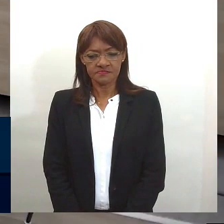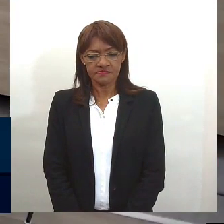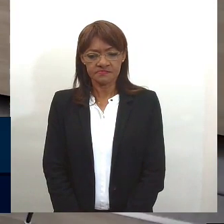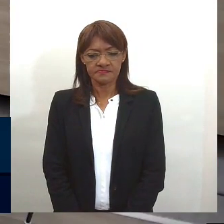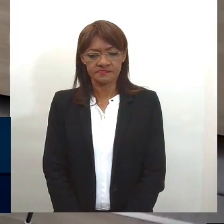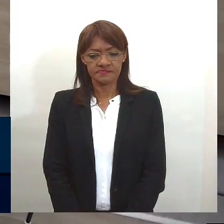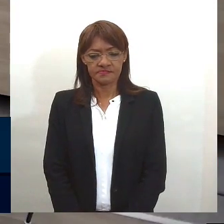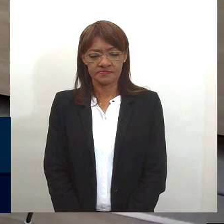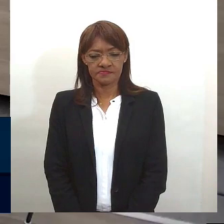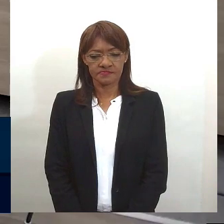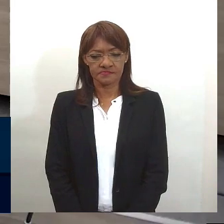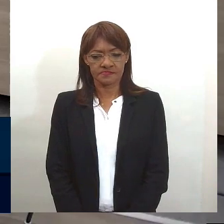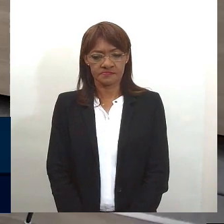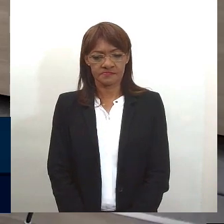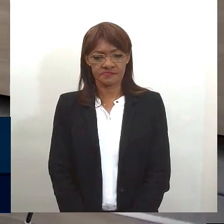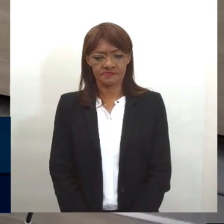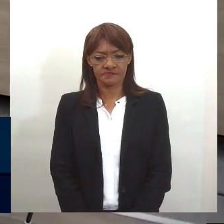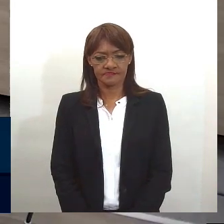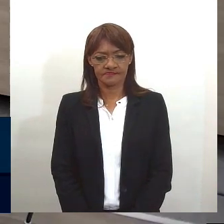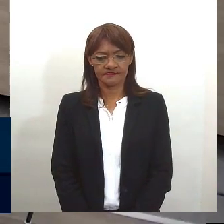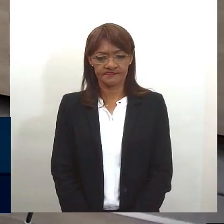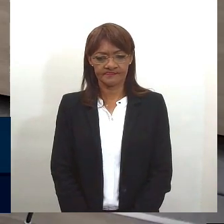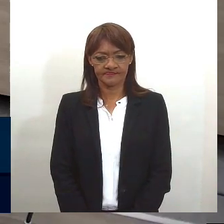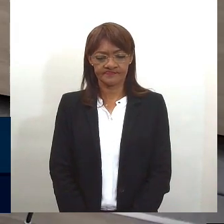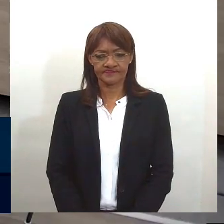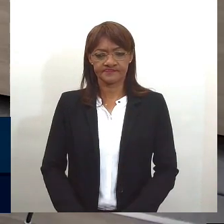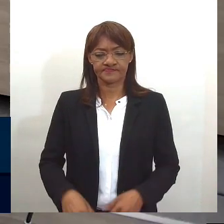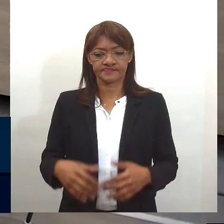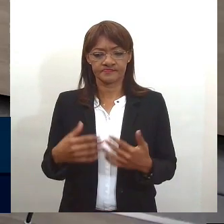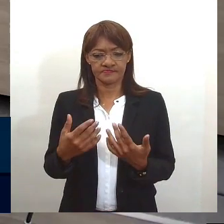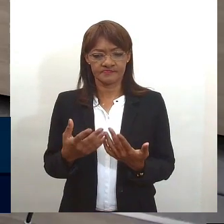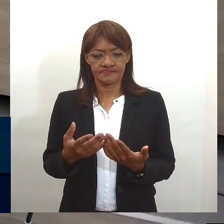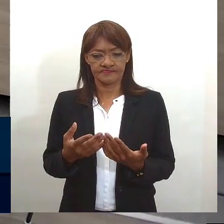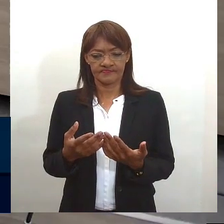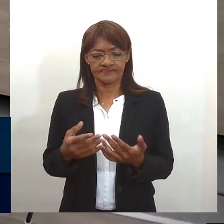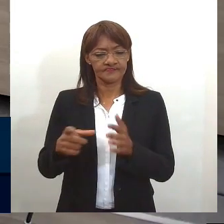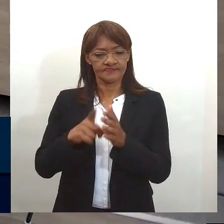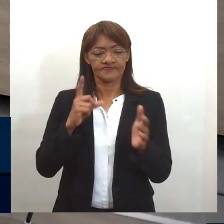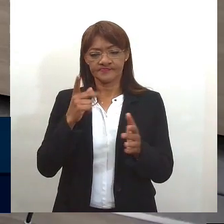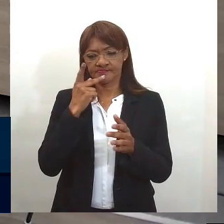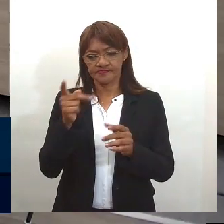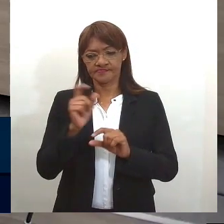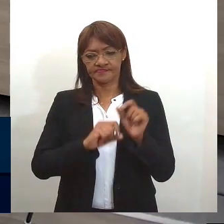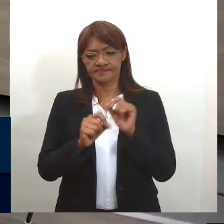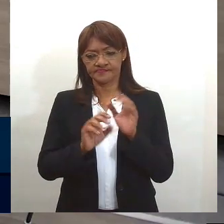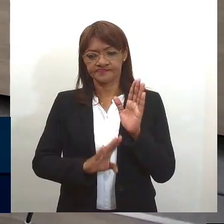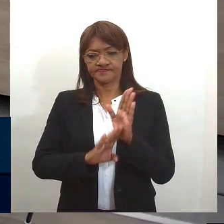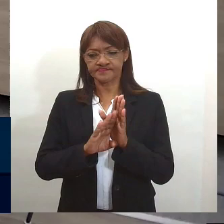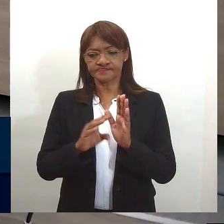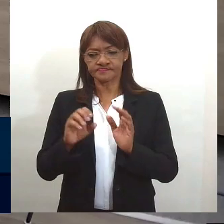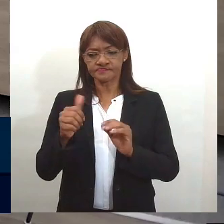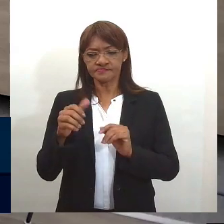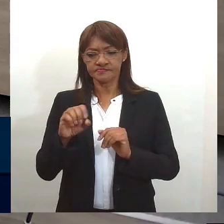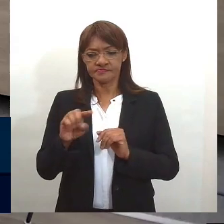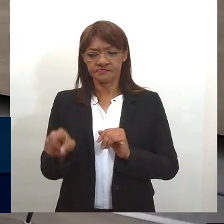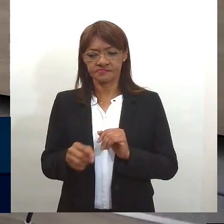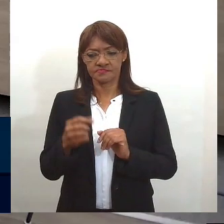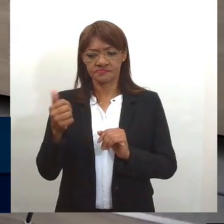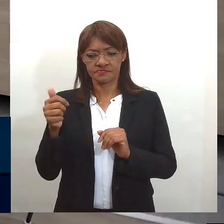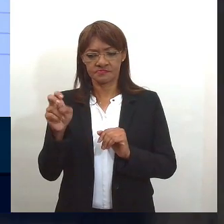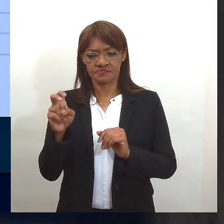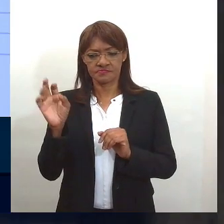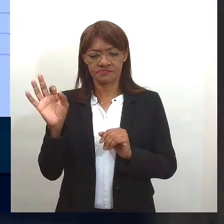Evolução do ICMS, como eu falei, a gente teve um crescimento de 10,15% em relação ao ano